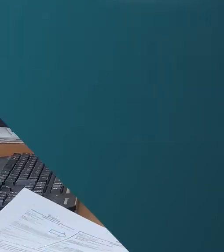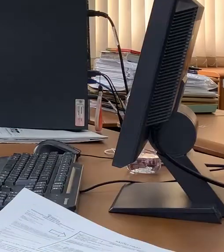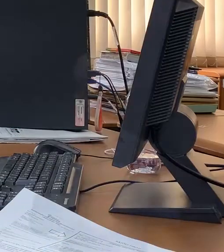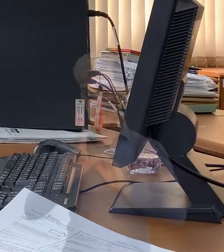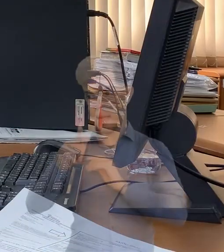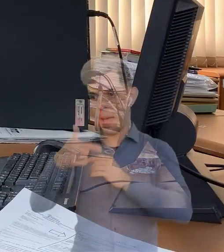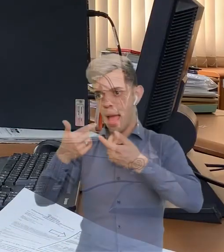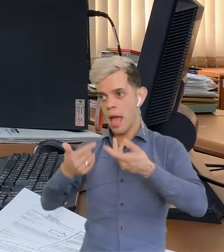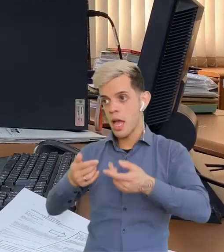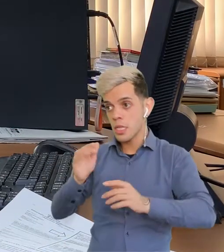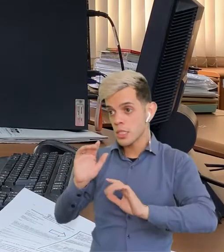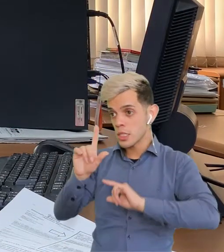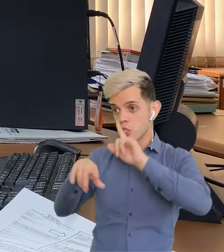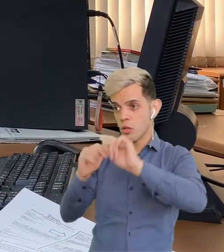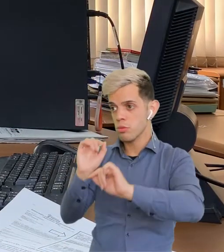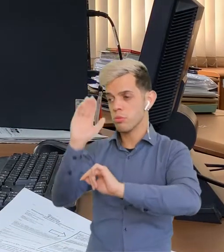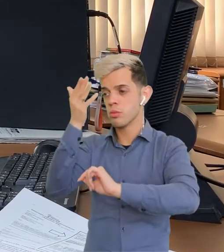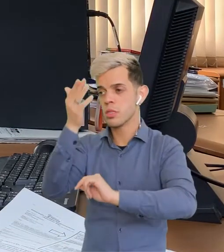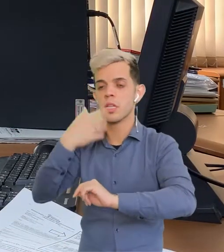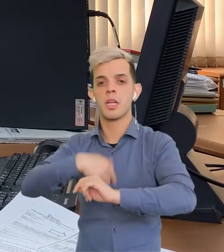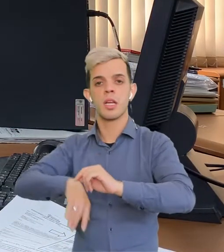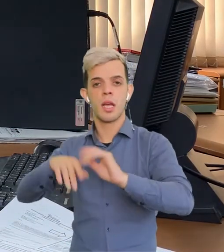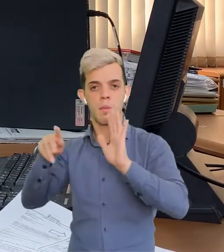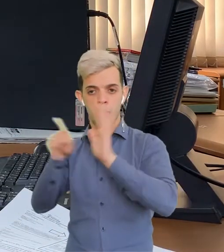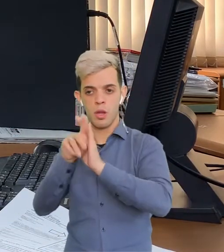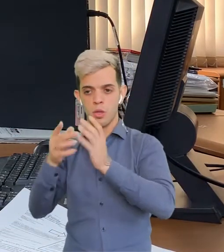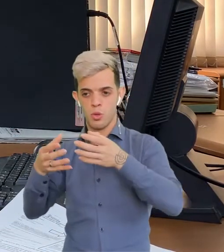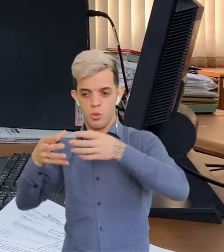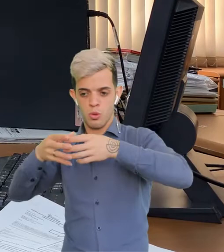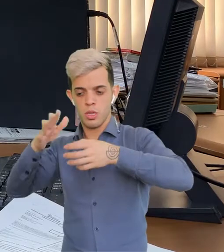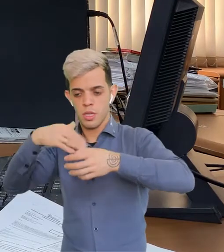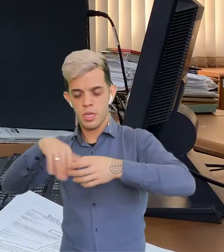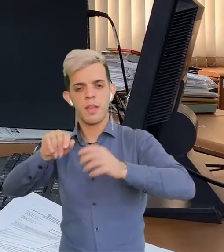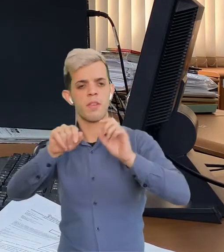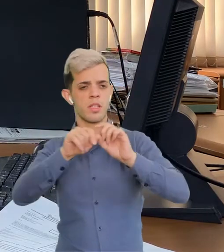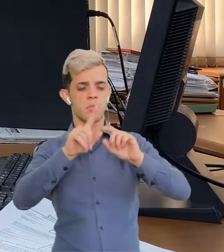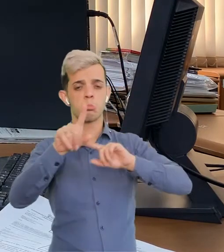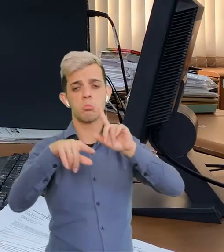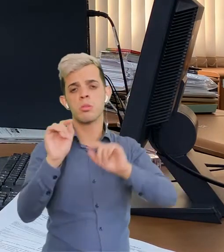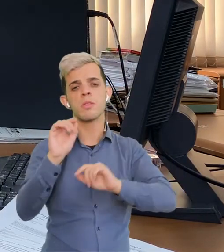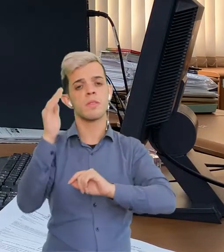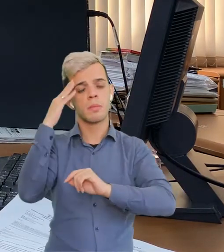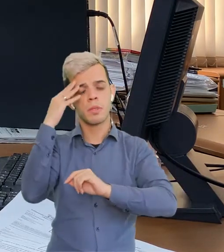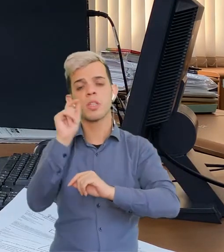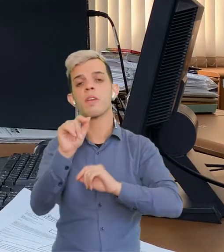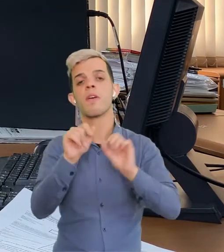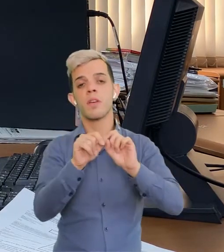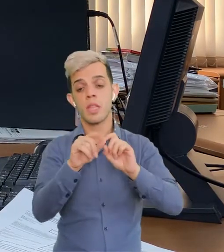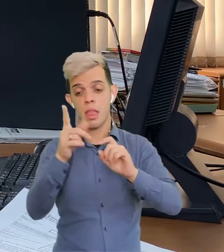A decisão administrativa é o documento que vai ser emitido pela comissão judicante e é